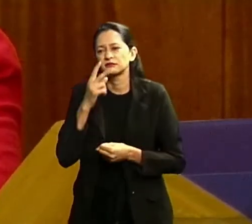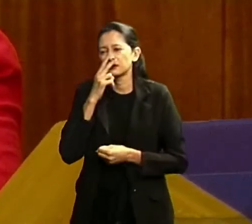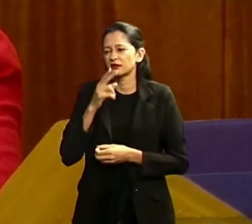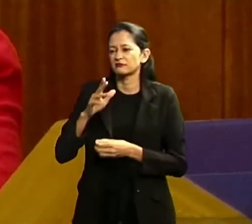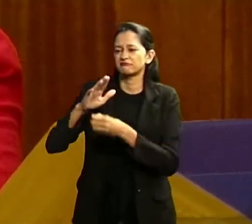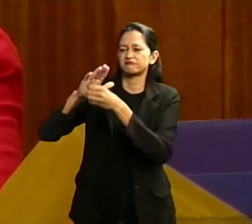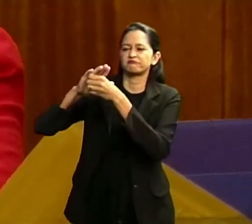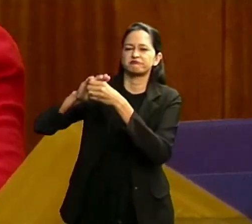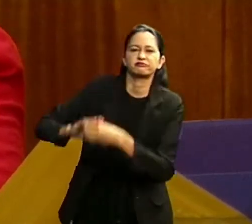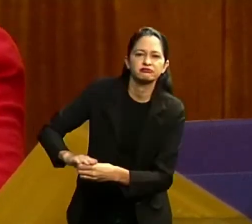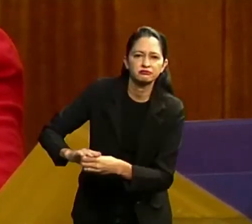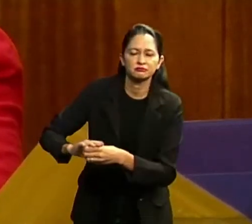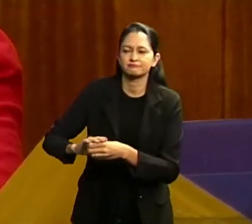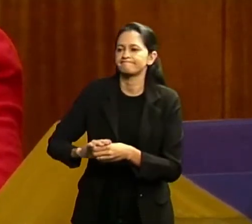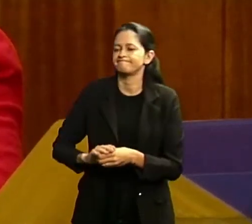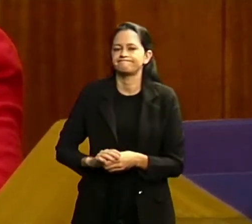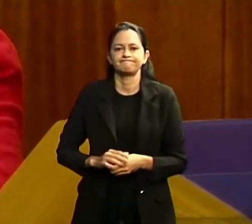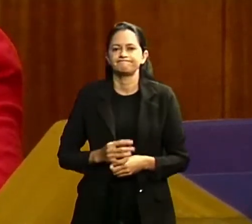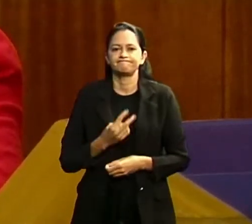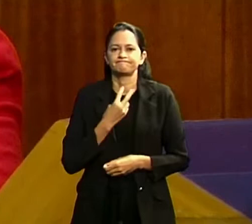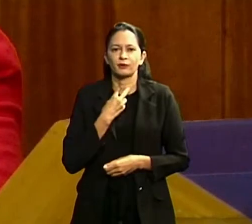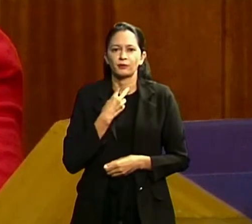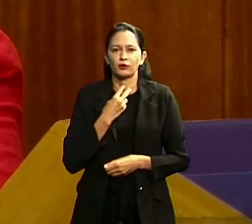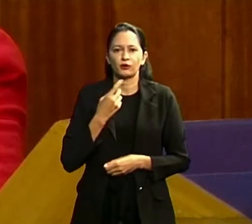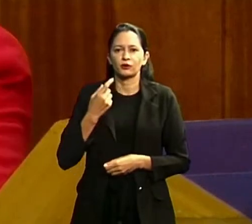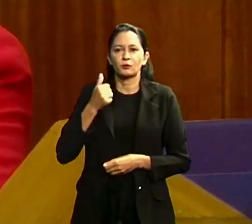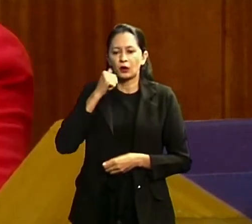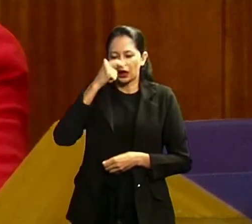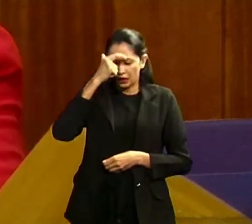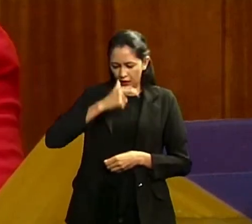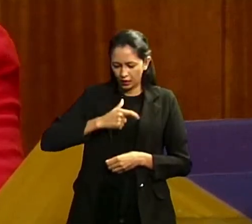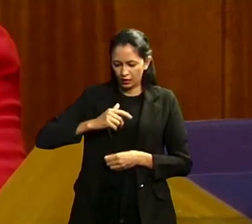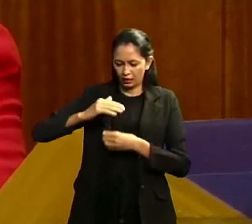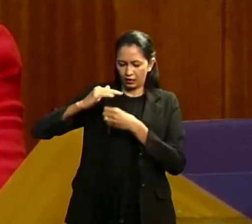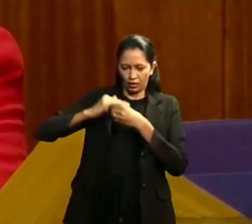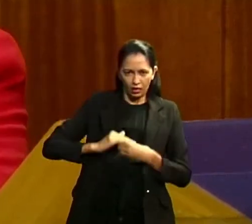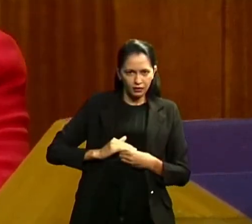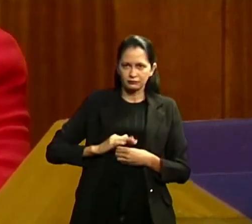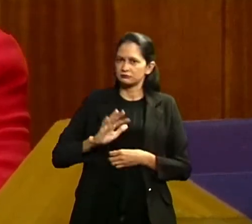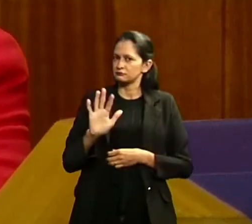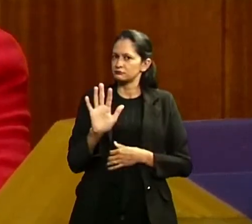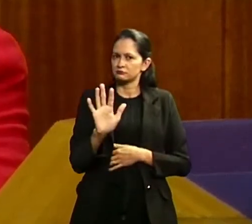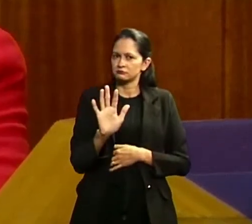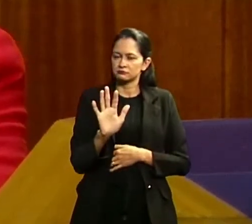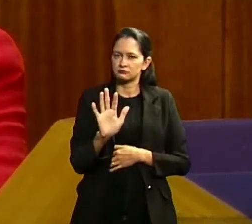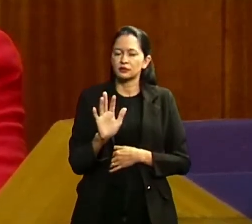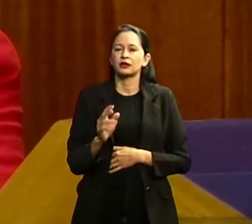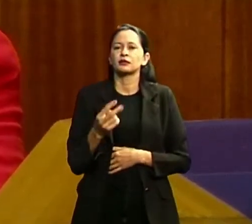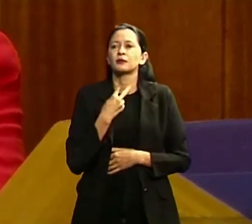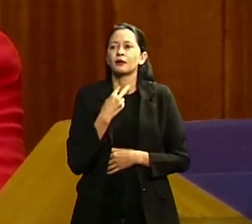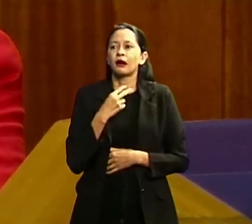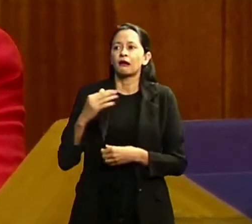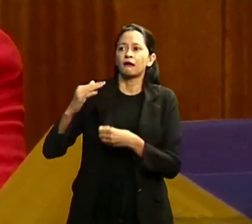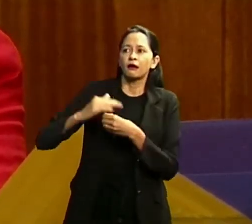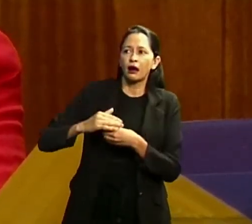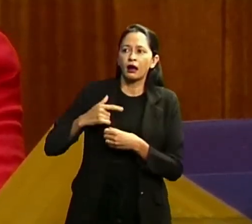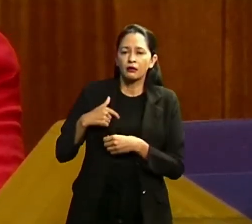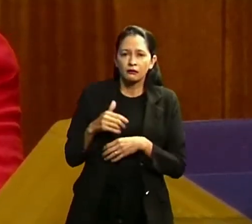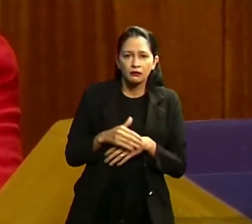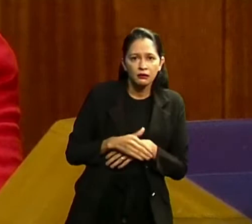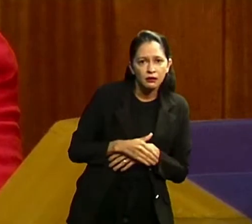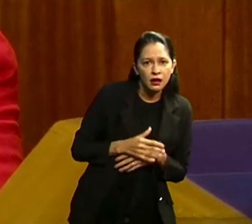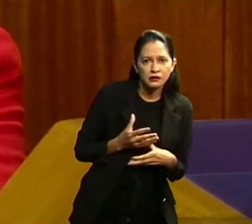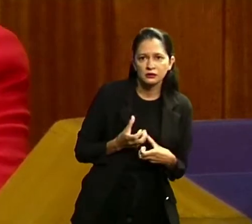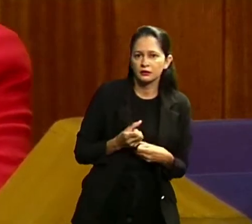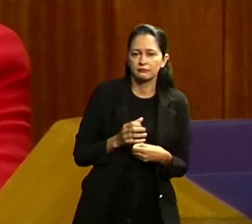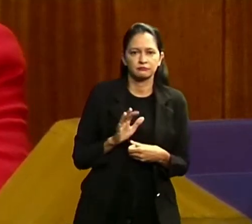menosprezou, isso não pode, a gente não pode ser menosprezada. E nós não podemos nos deixar ser menosprezada em hipótese